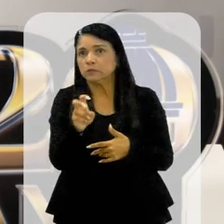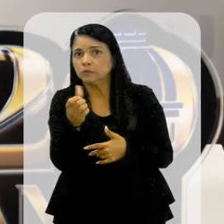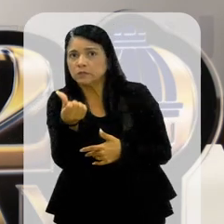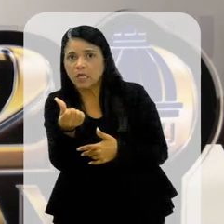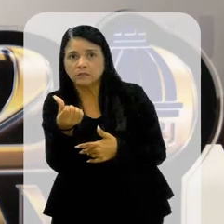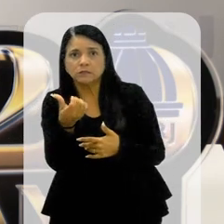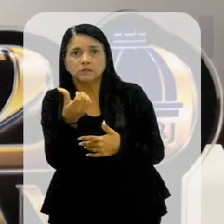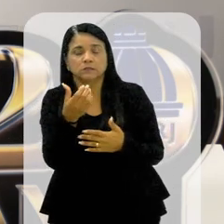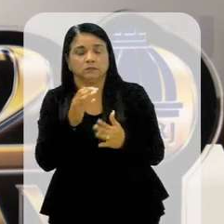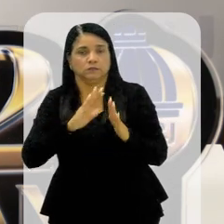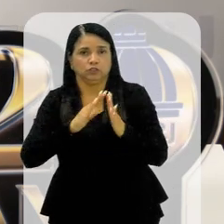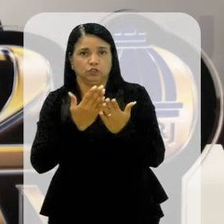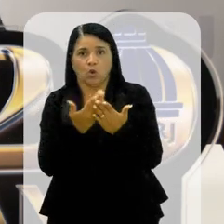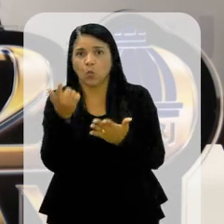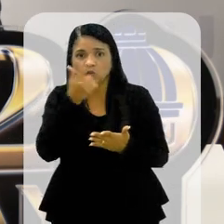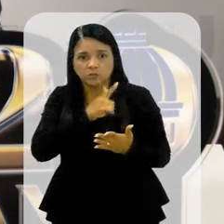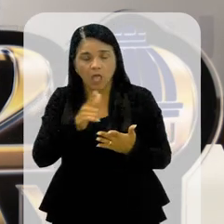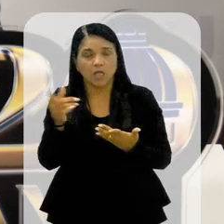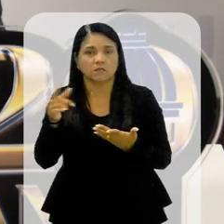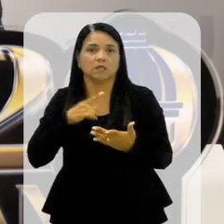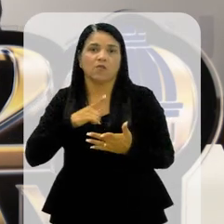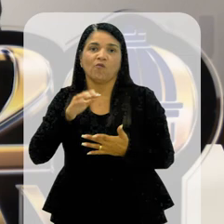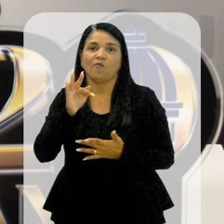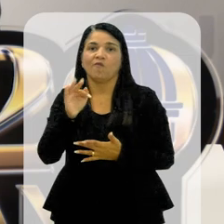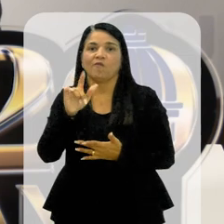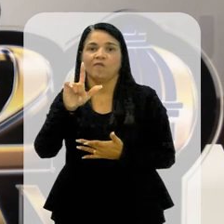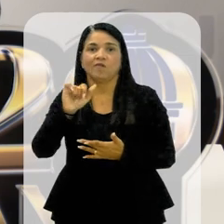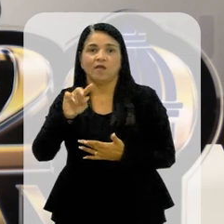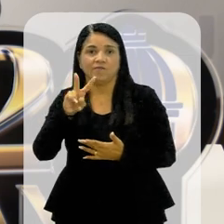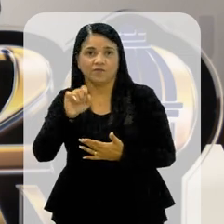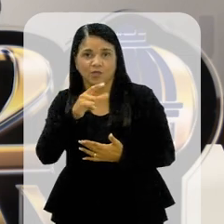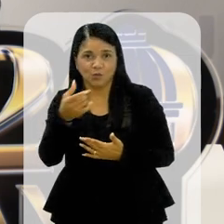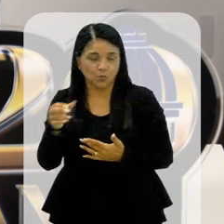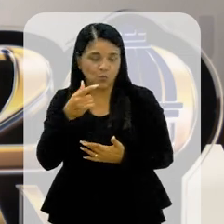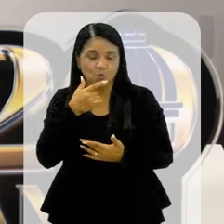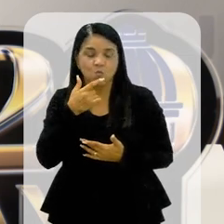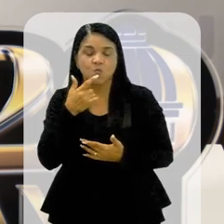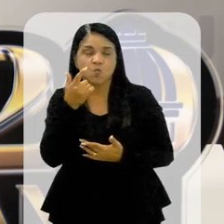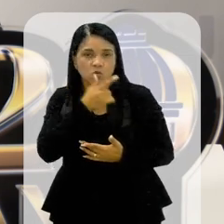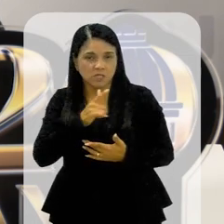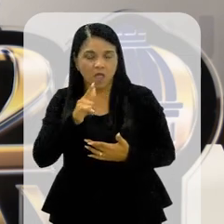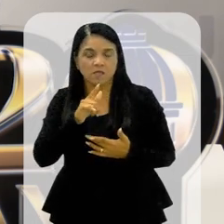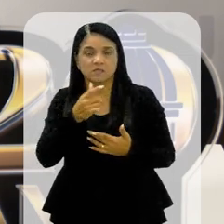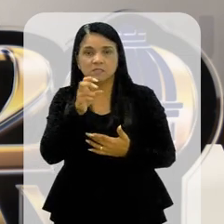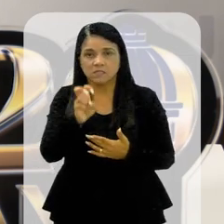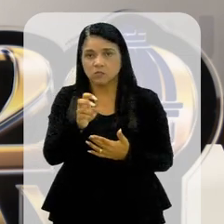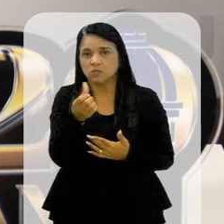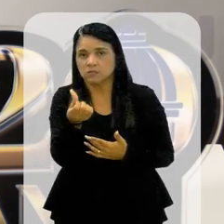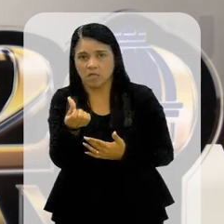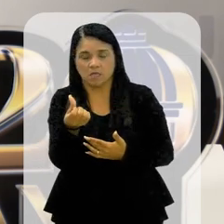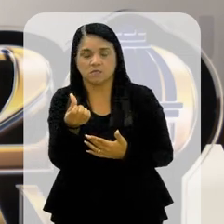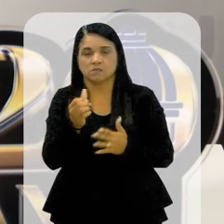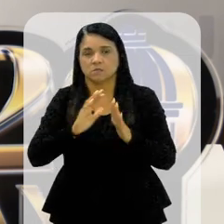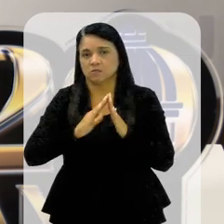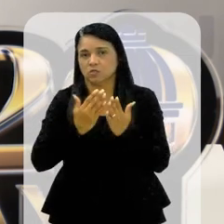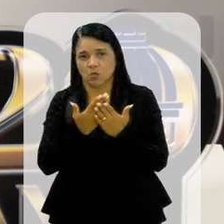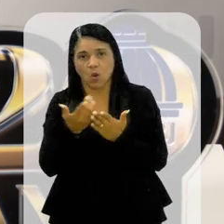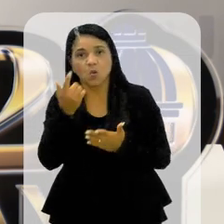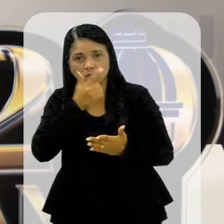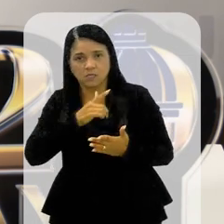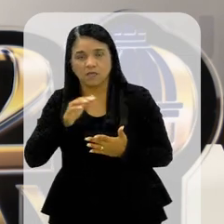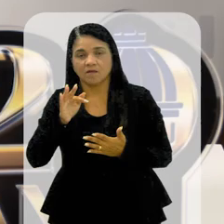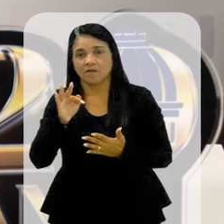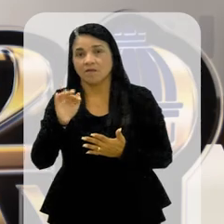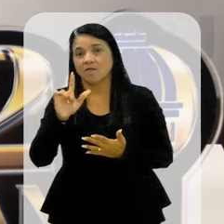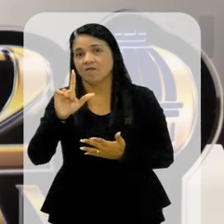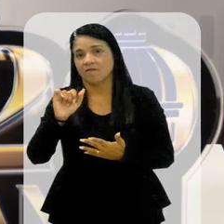transitar. É como, por exemplo, eu tenho o exemplo do Flavinho, que é o grande Sim, escultor do carnaval. maravilhoso. O Flavinho consegue fazer cinco, seis